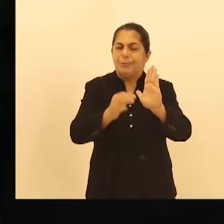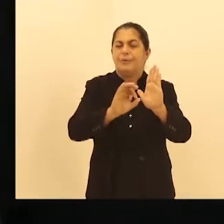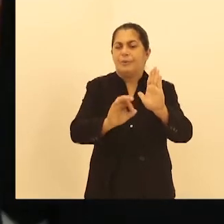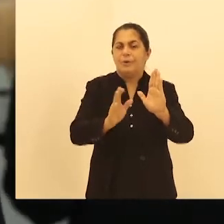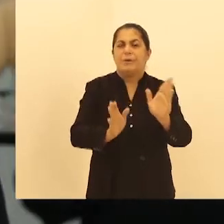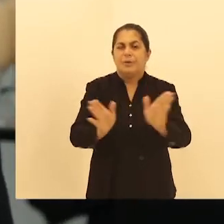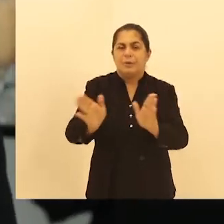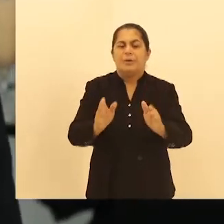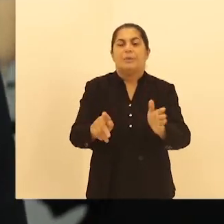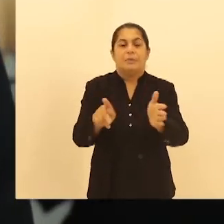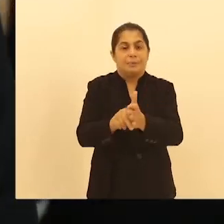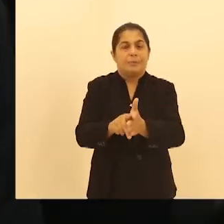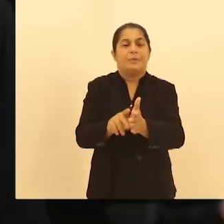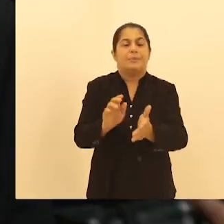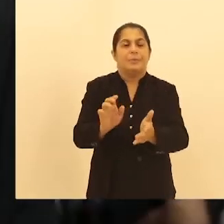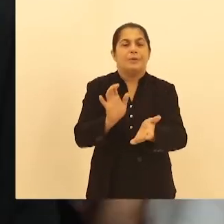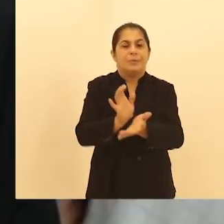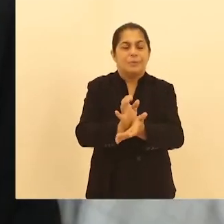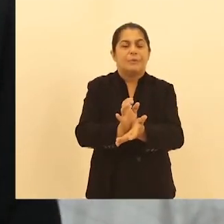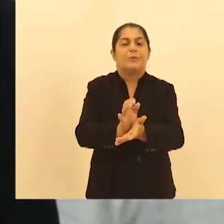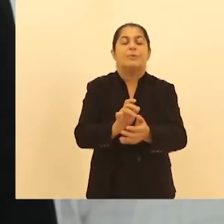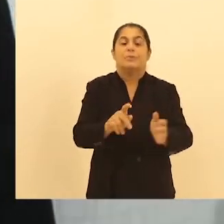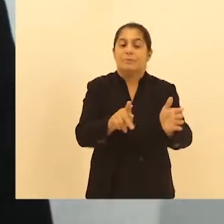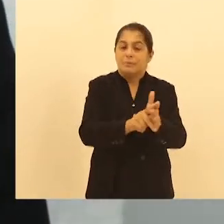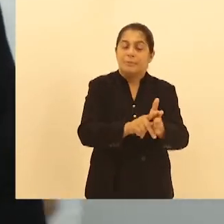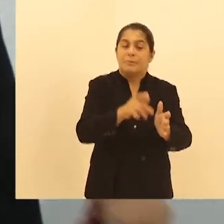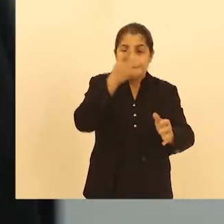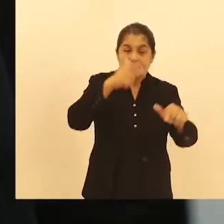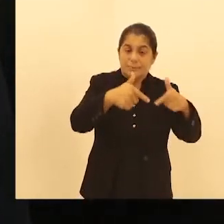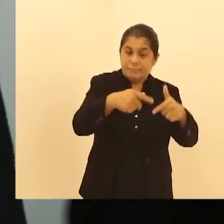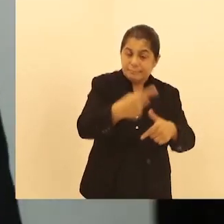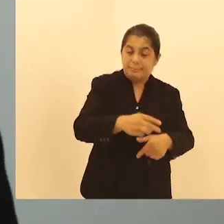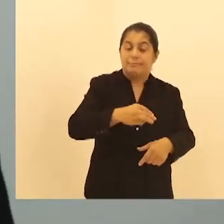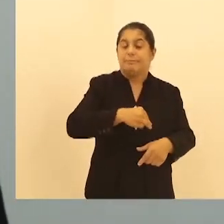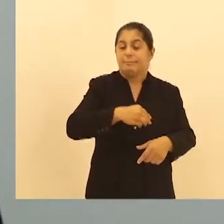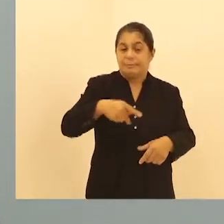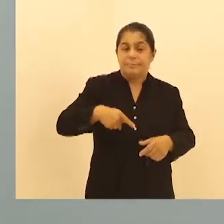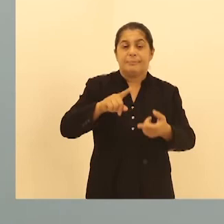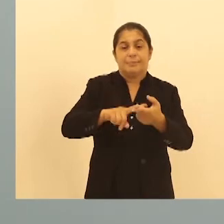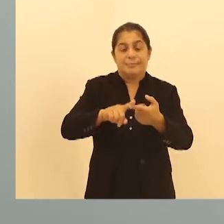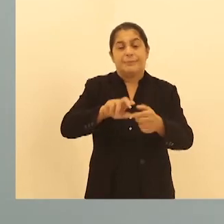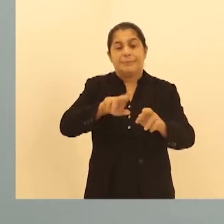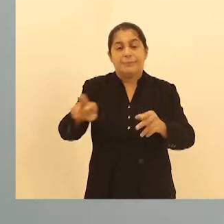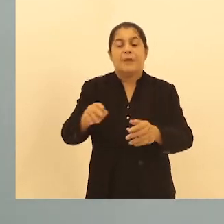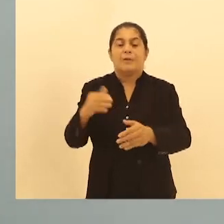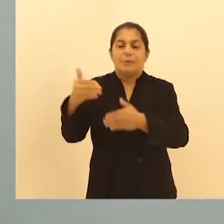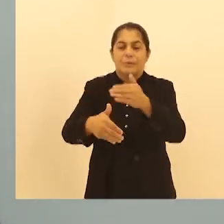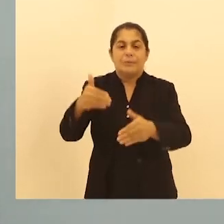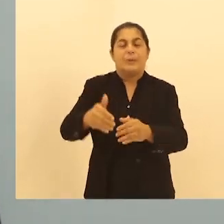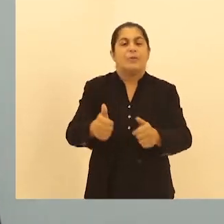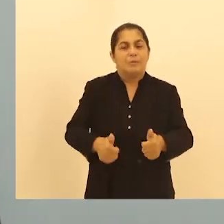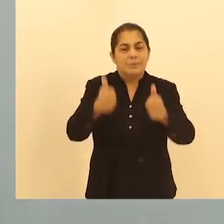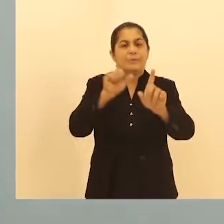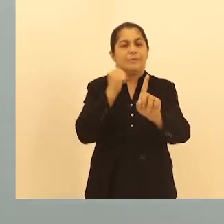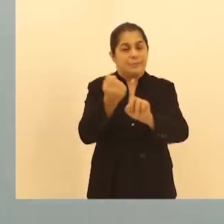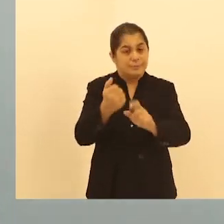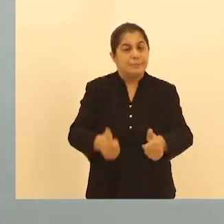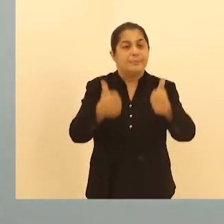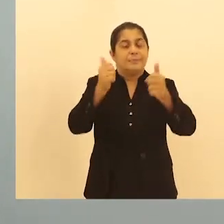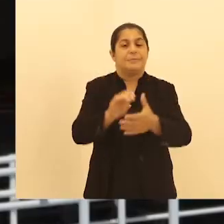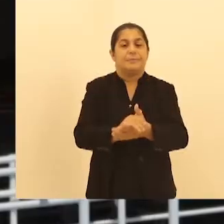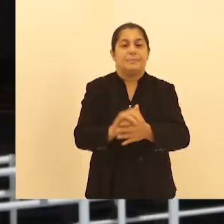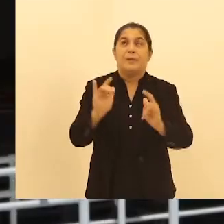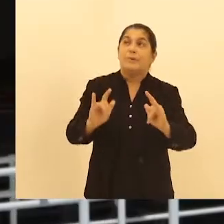estacionamento para os nossos servidores e os nossos membros que nós possamos atender com dignidade a sociedade paraibana e